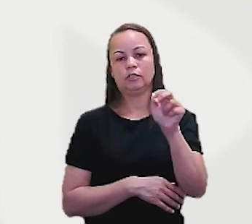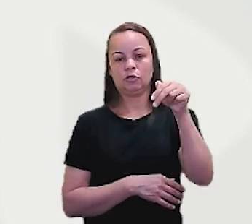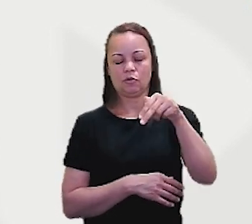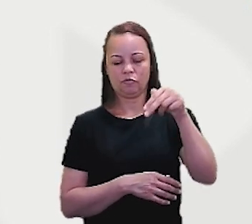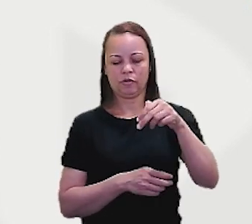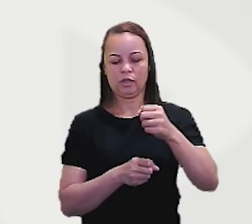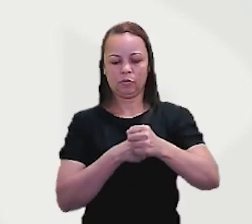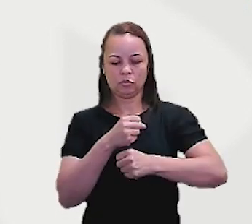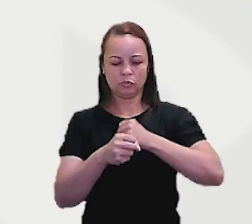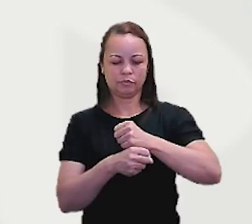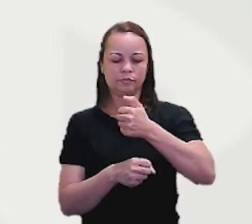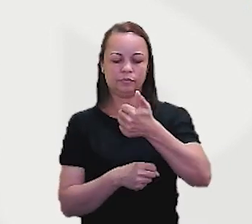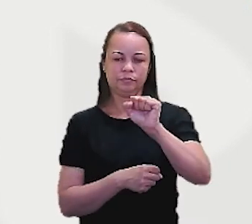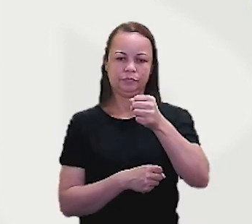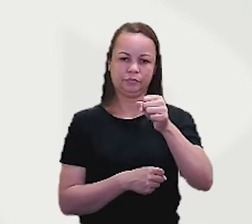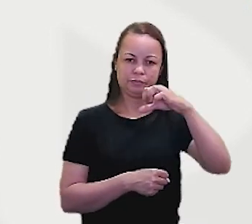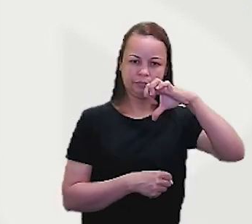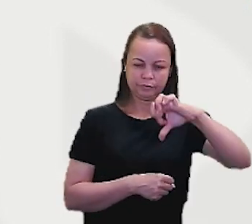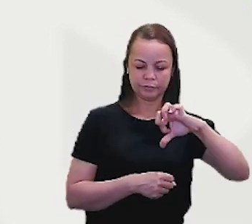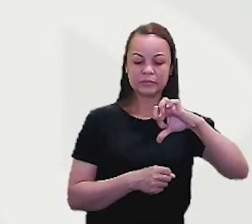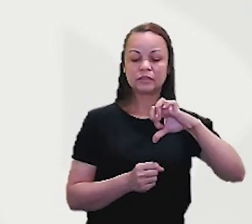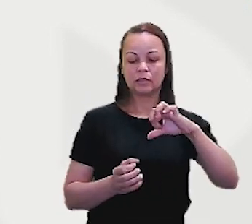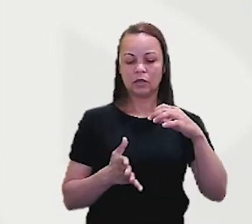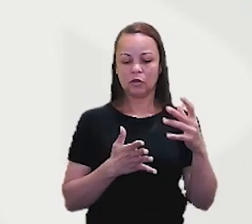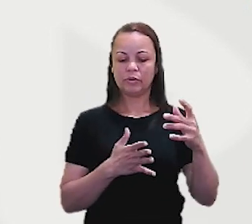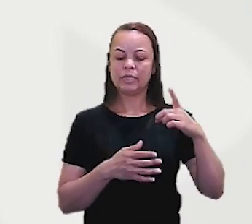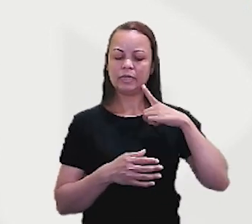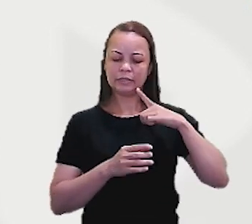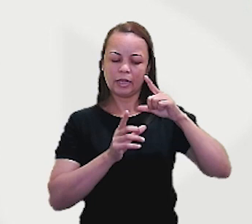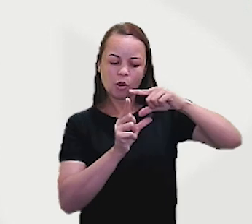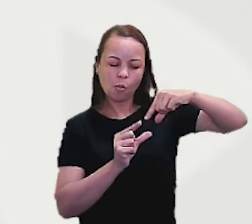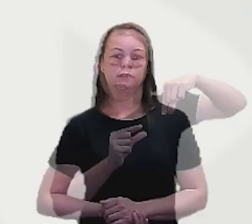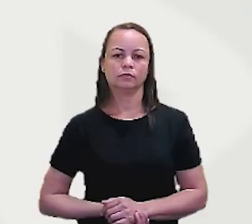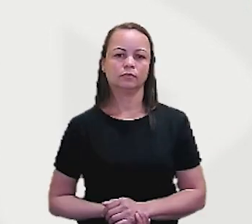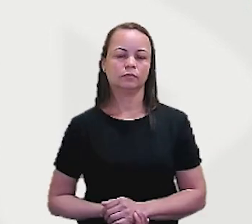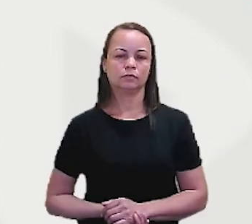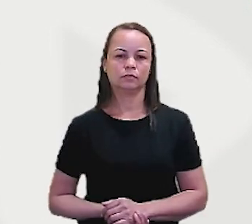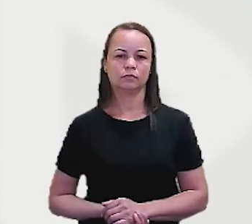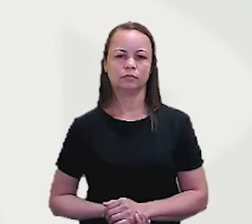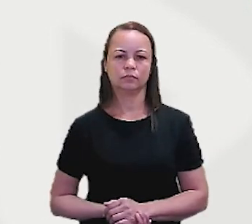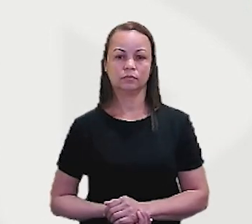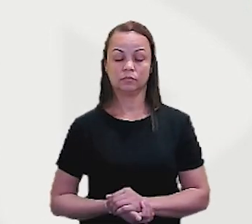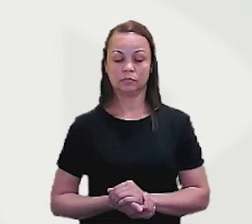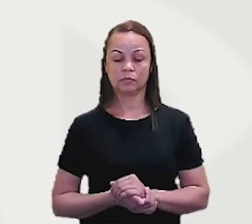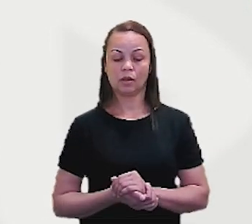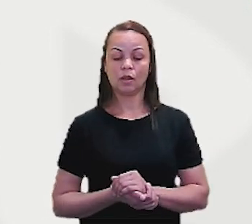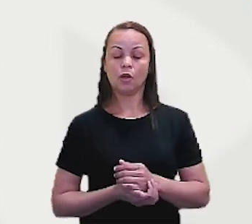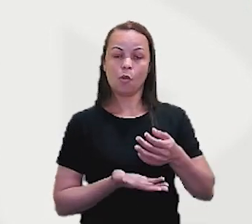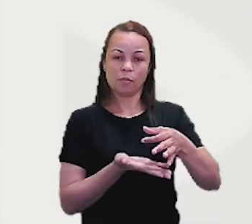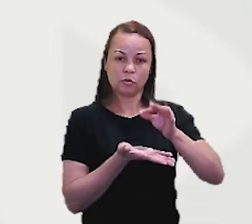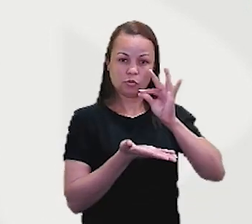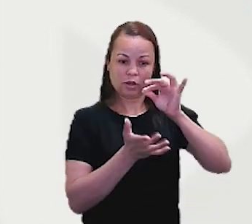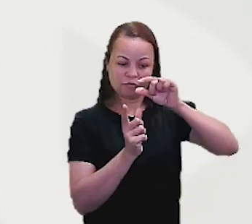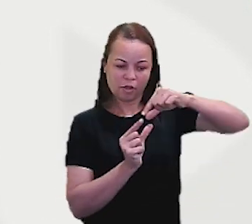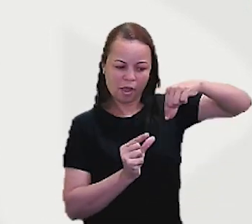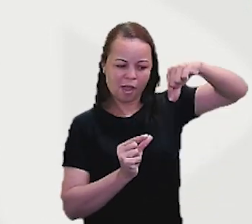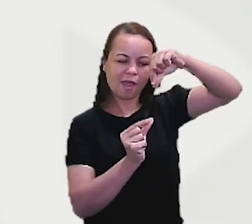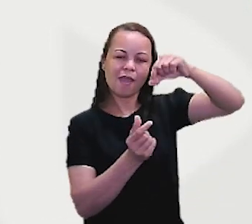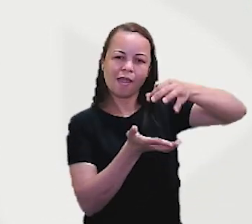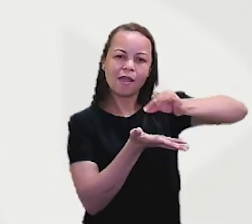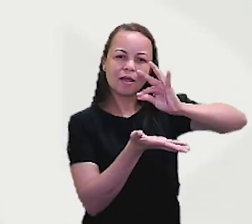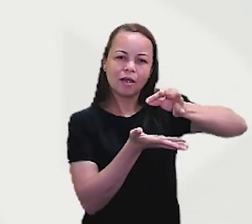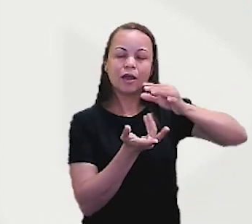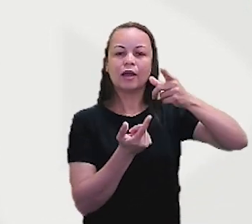15 de novembro de 1889. Ao redor do brasão, um ramo de café e um fumo florido. Então, o ramo do café, porque o café era a